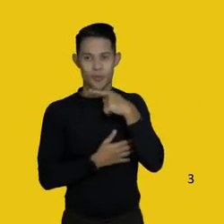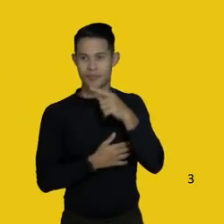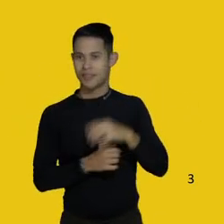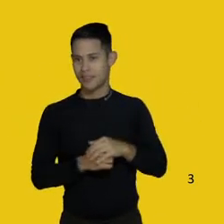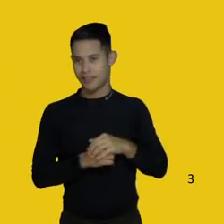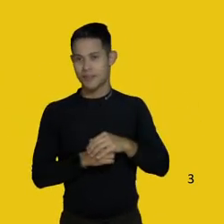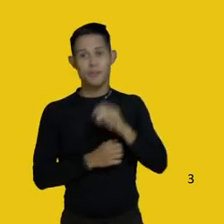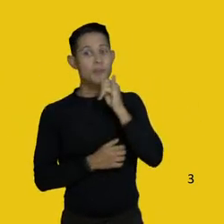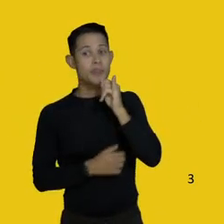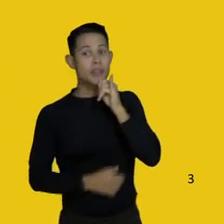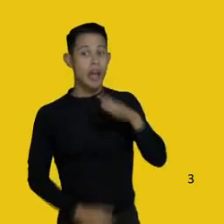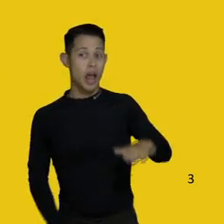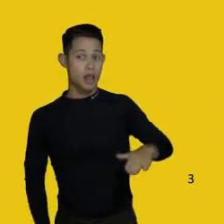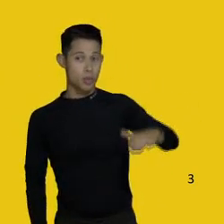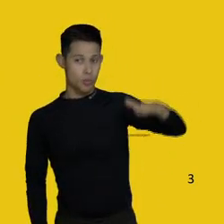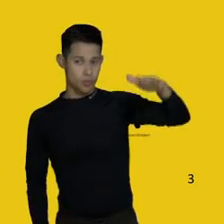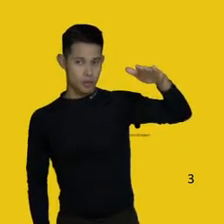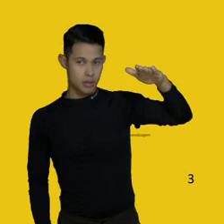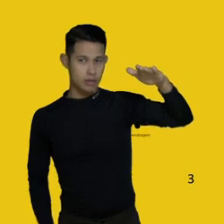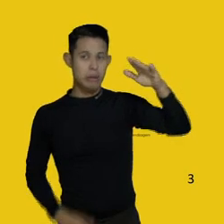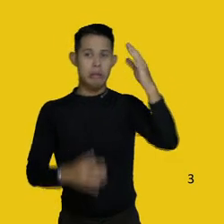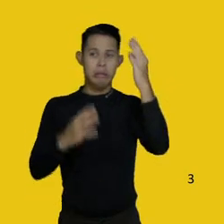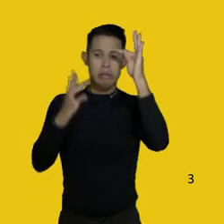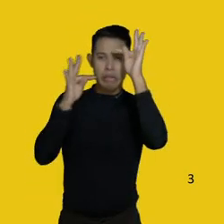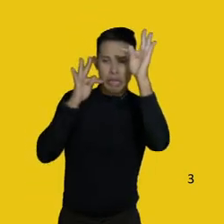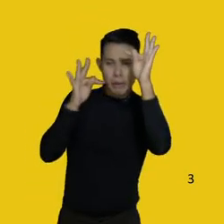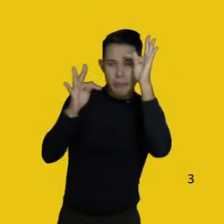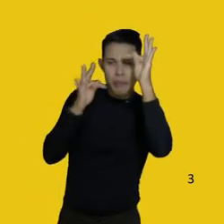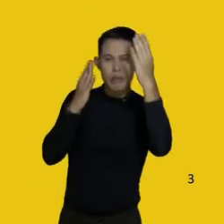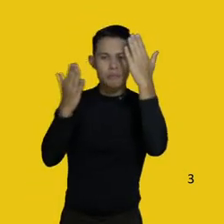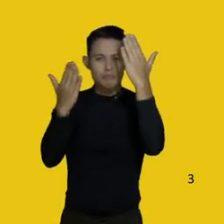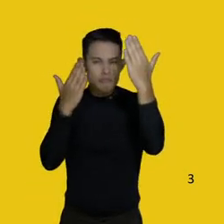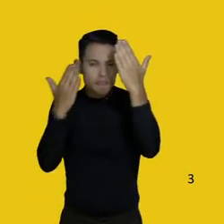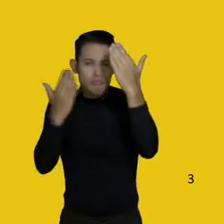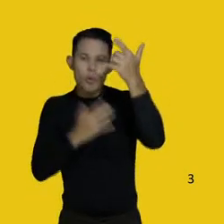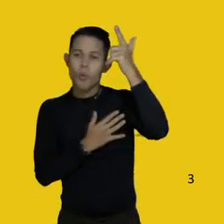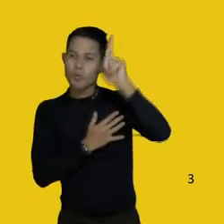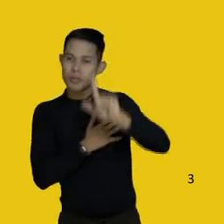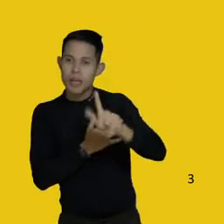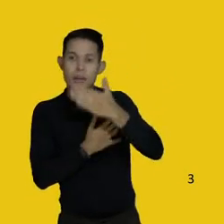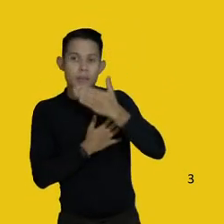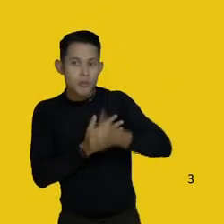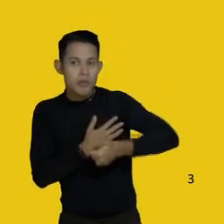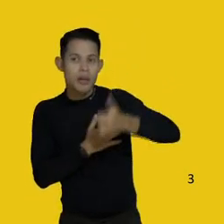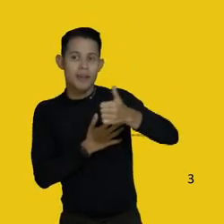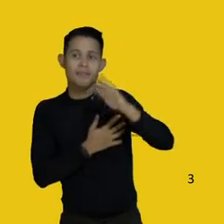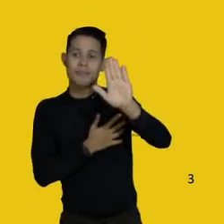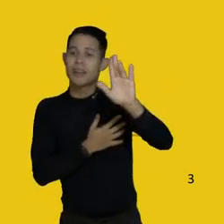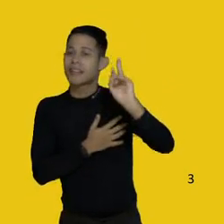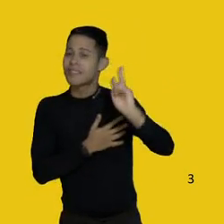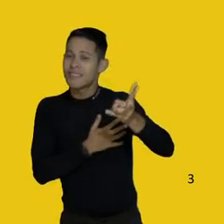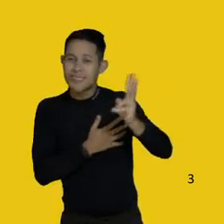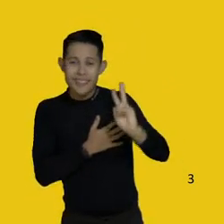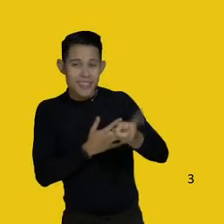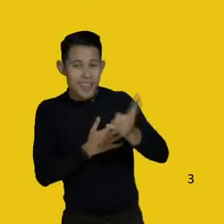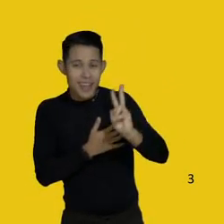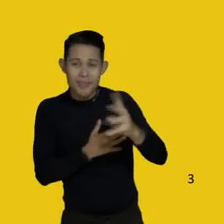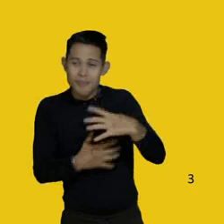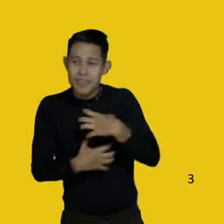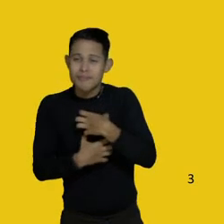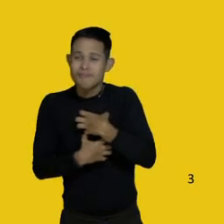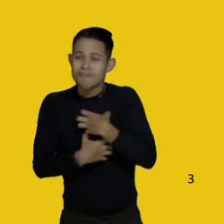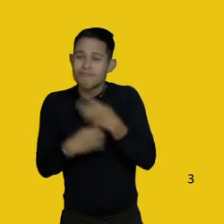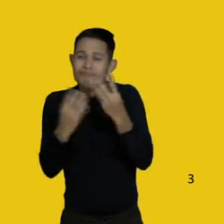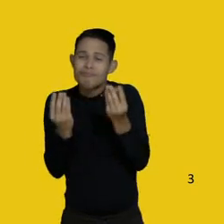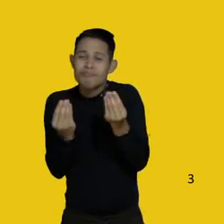chega depois de muita terapia eles melhoram muito muito mas assim sempre fica alguma coisa né não tem cura então